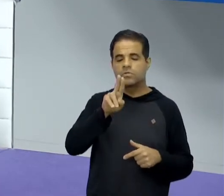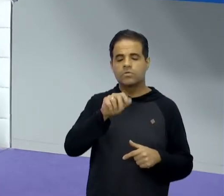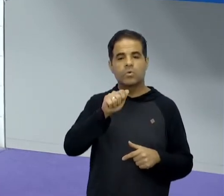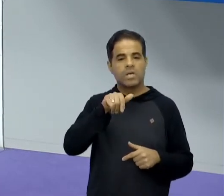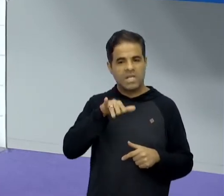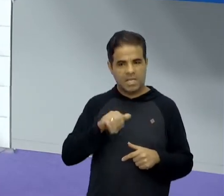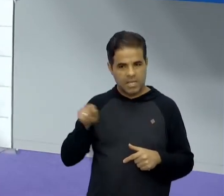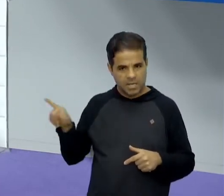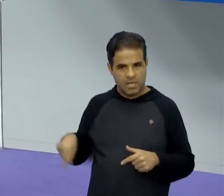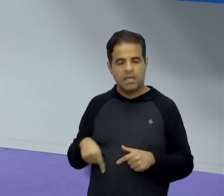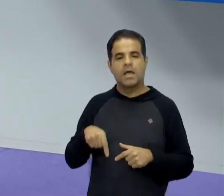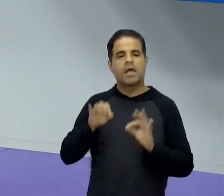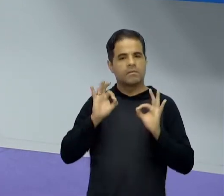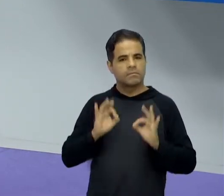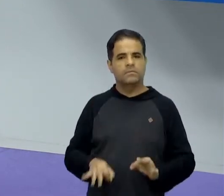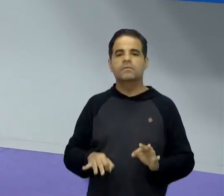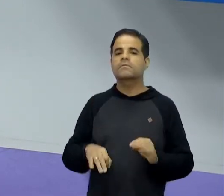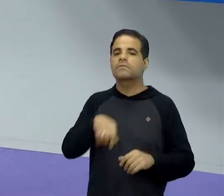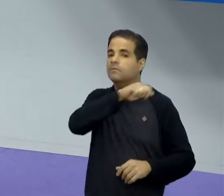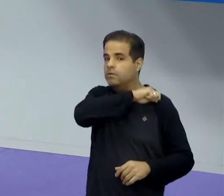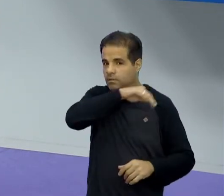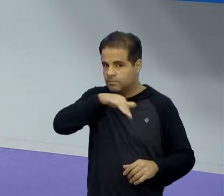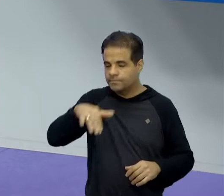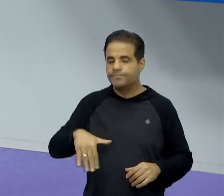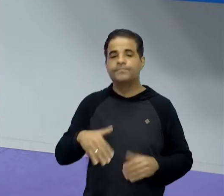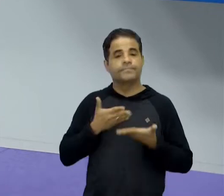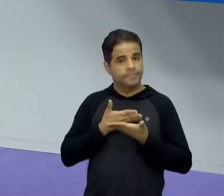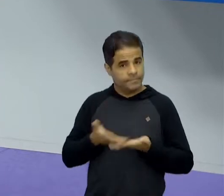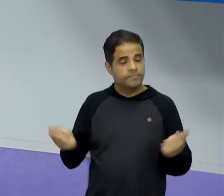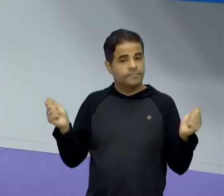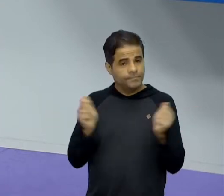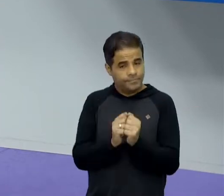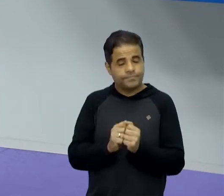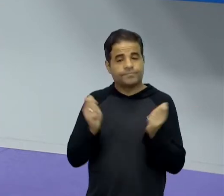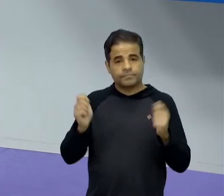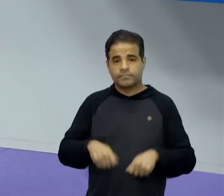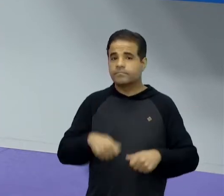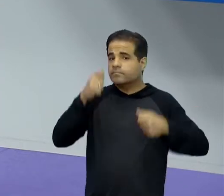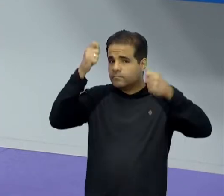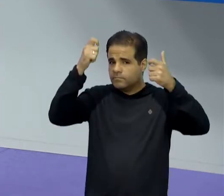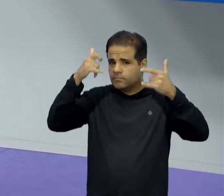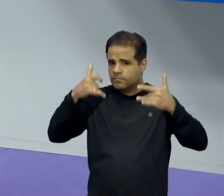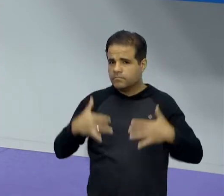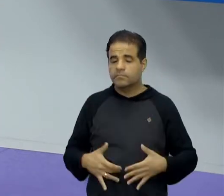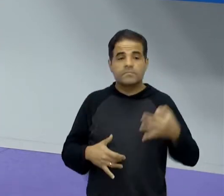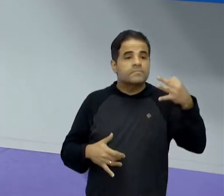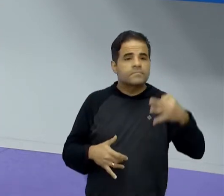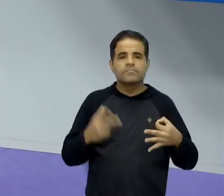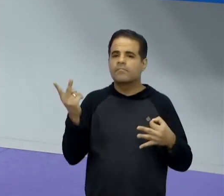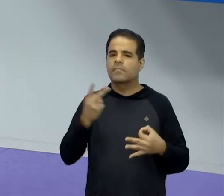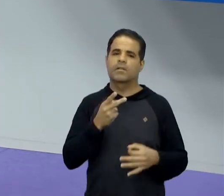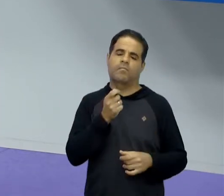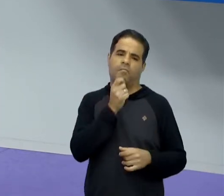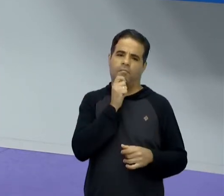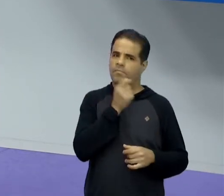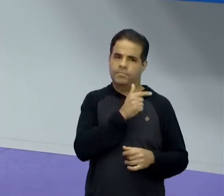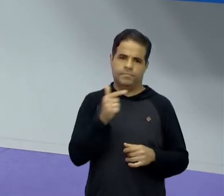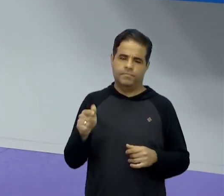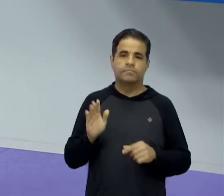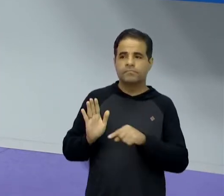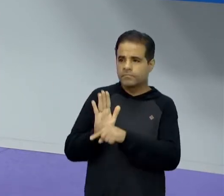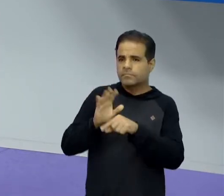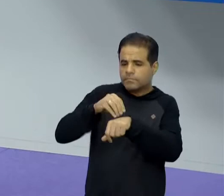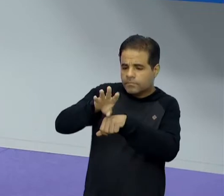uma cosplay de aluna aqui, para a gente poder destrinchar isso. Não tem certo nem errado, tem as contribuições que a